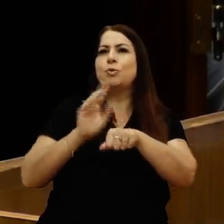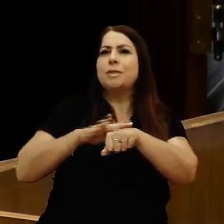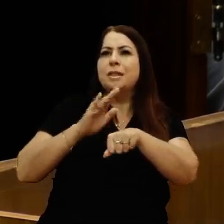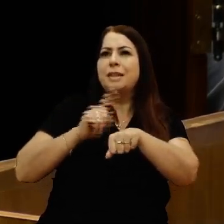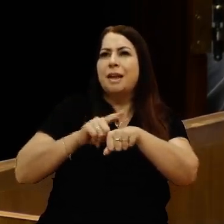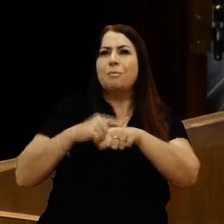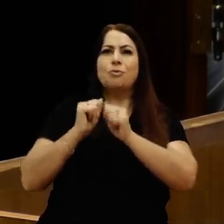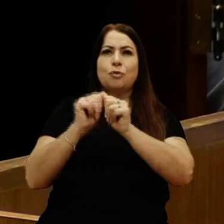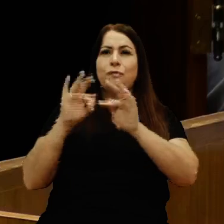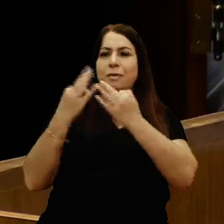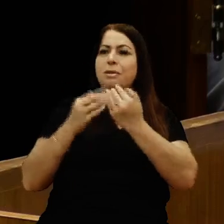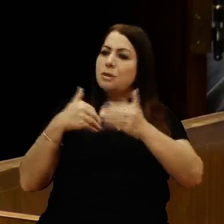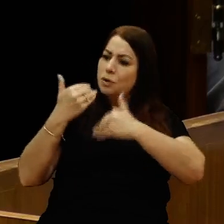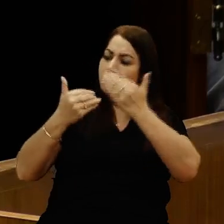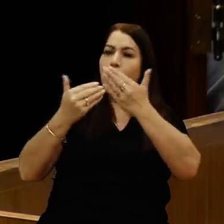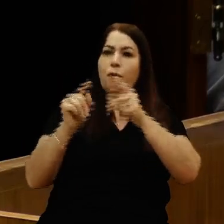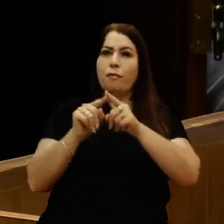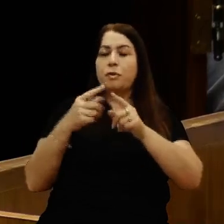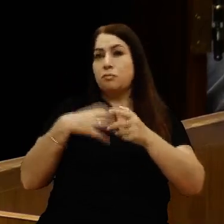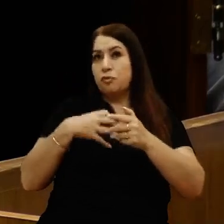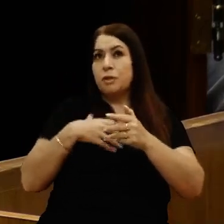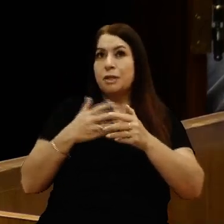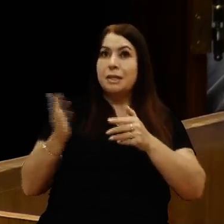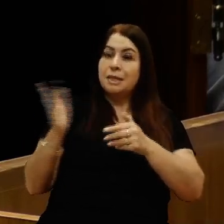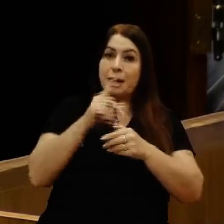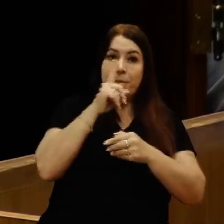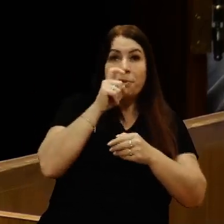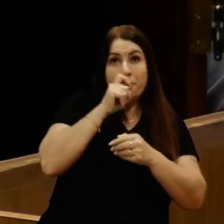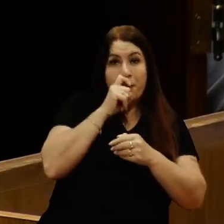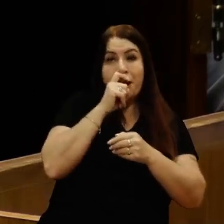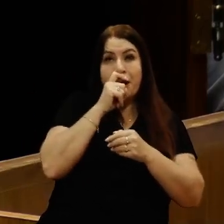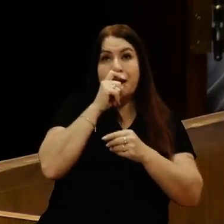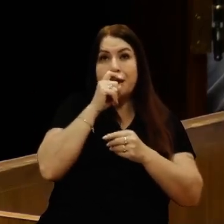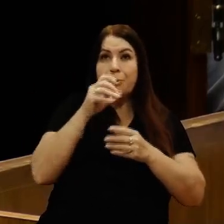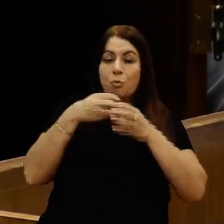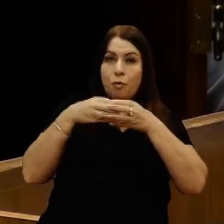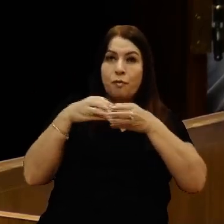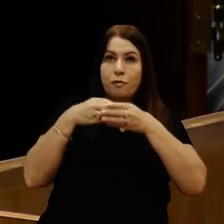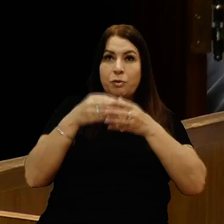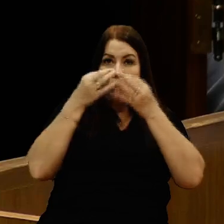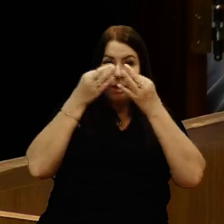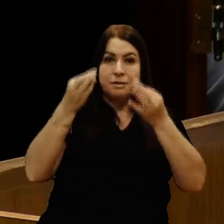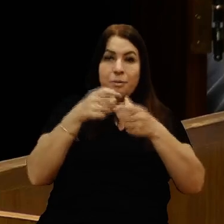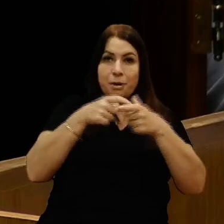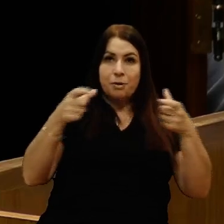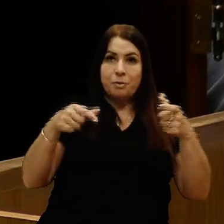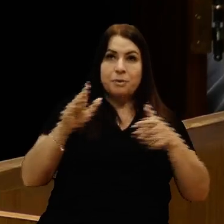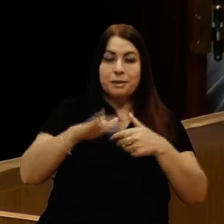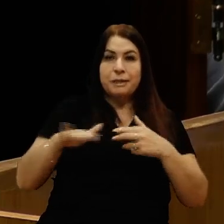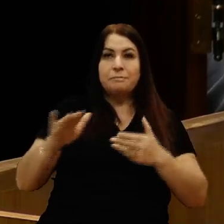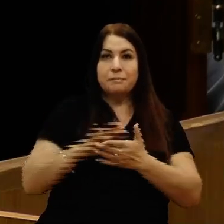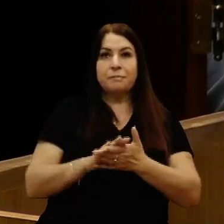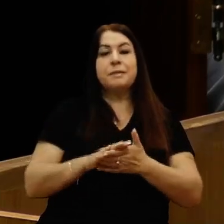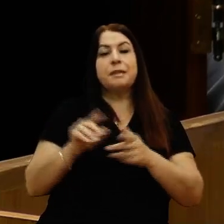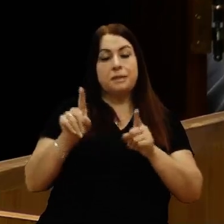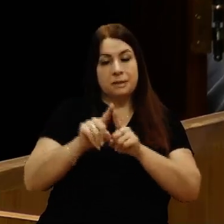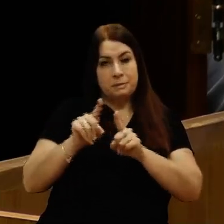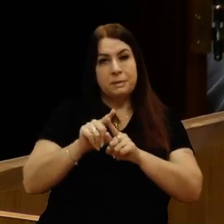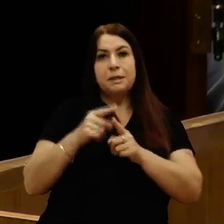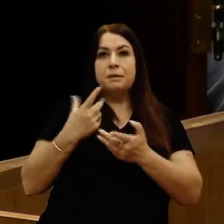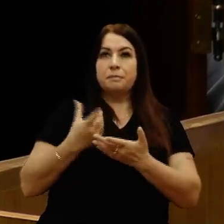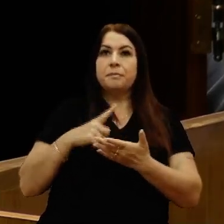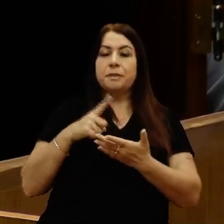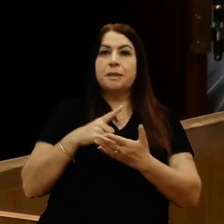nesse aspecto e, de alguma forma, traga os pais também para um convívio, uma atenção maior para essas crianças. Além, claro, de